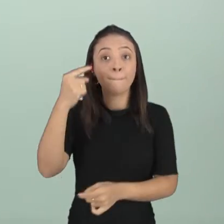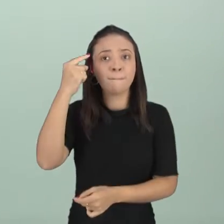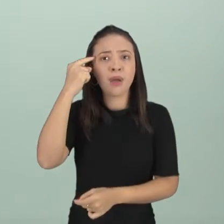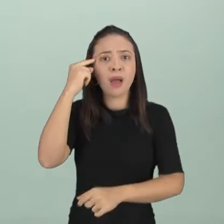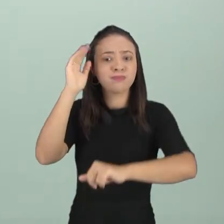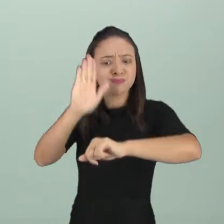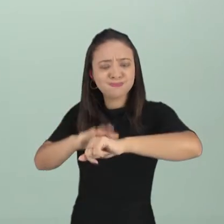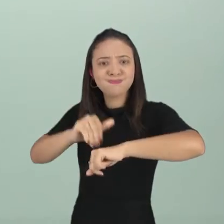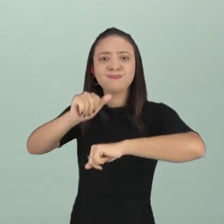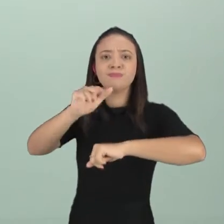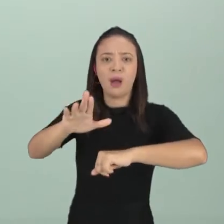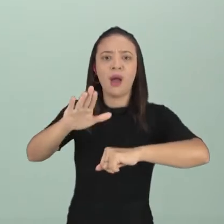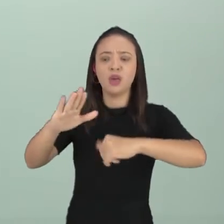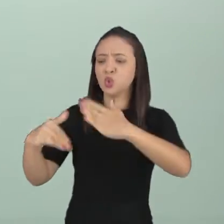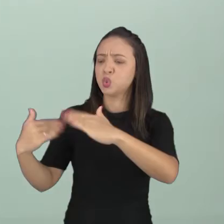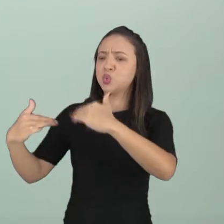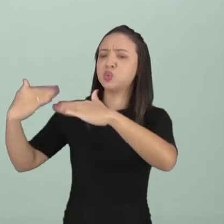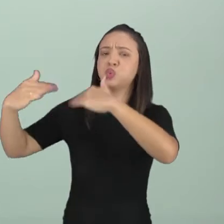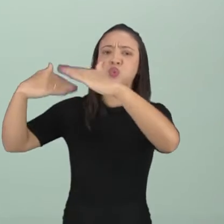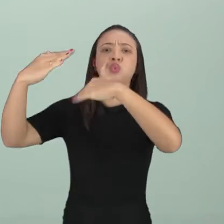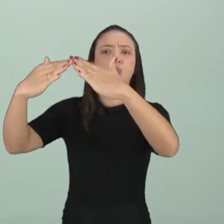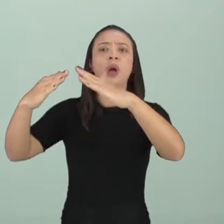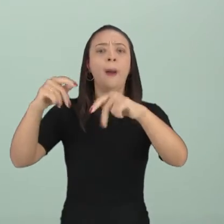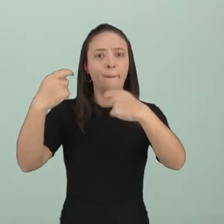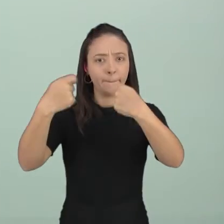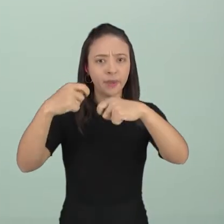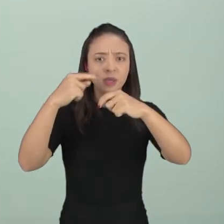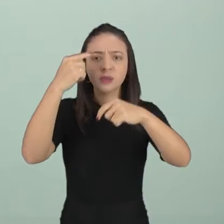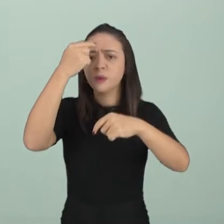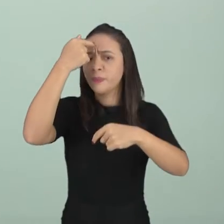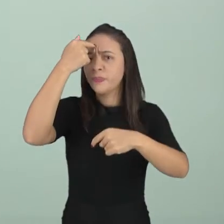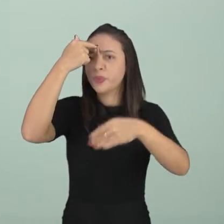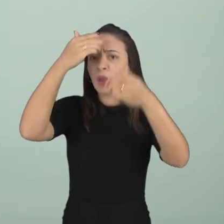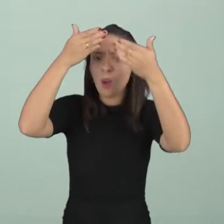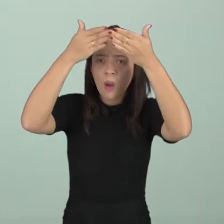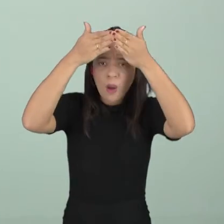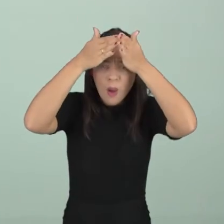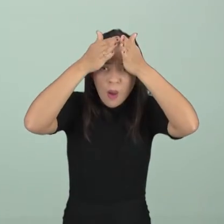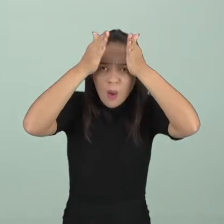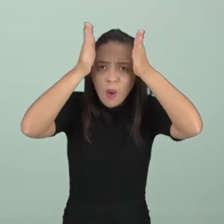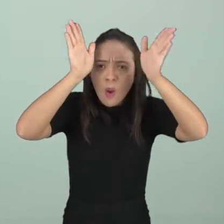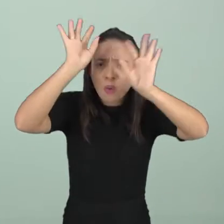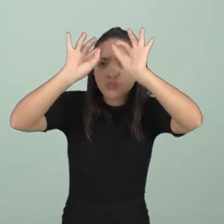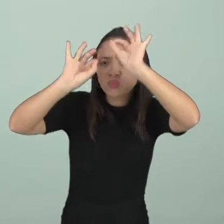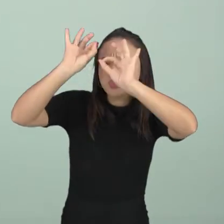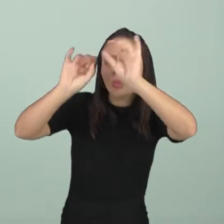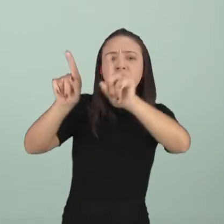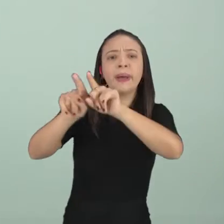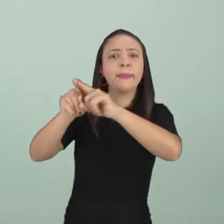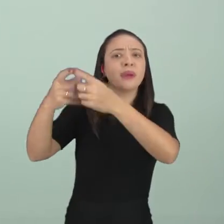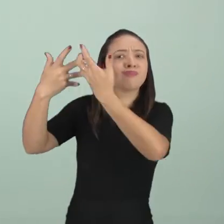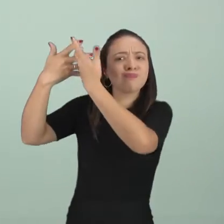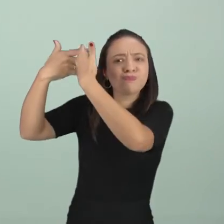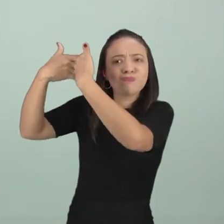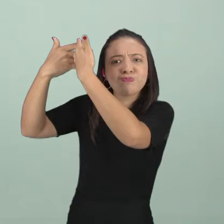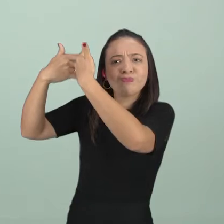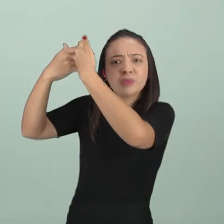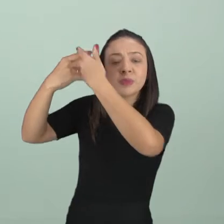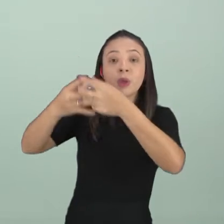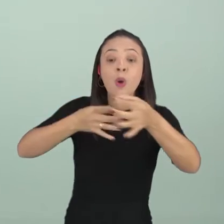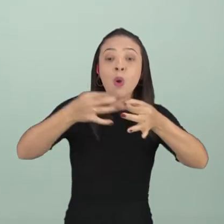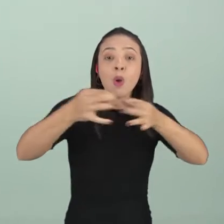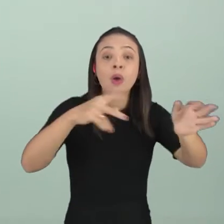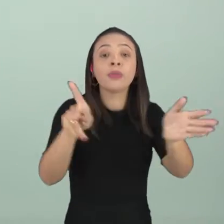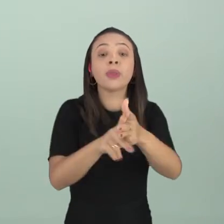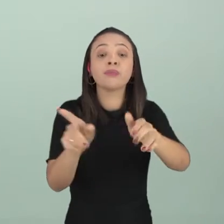além. Então, você tem que ter uma mente aberta para conseguir planejar, pensar nos seus